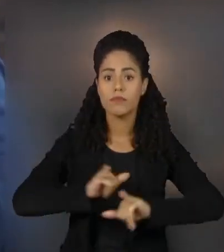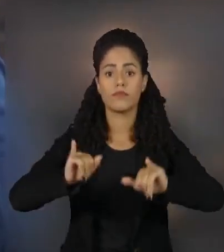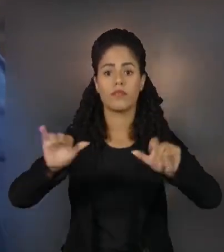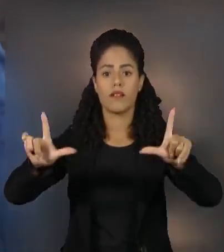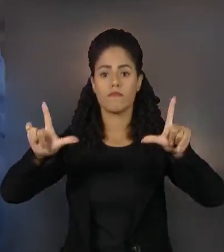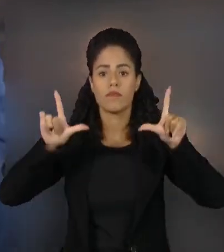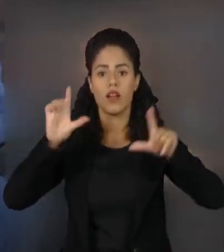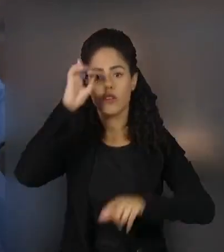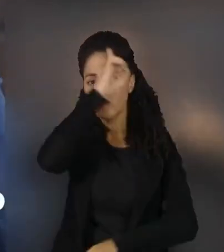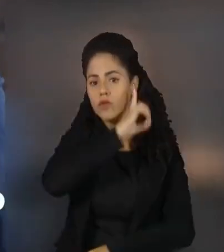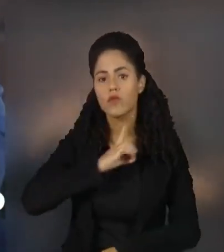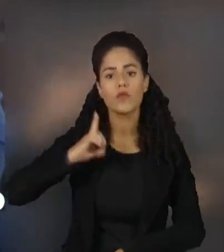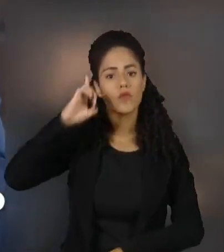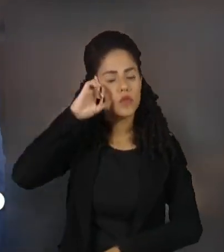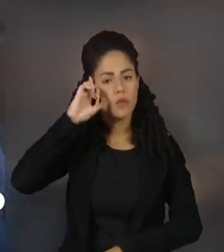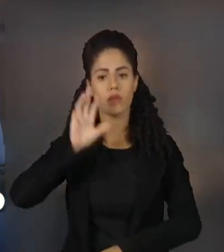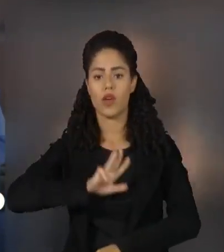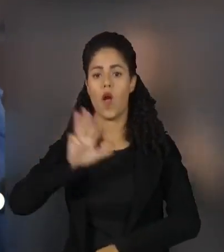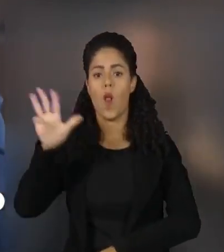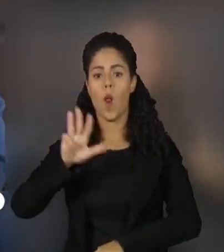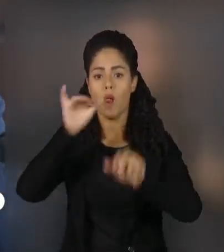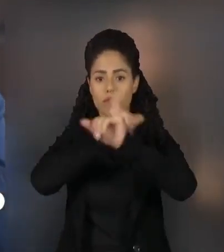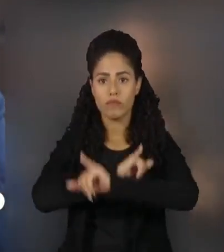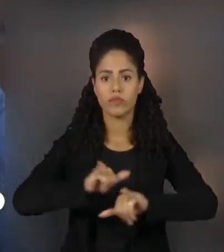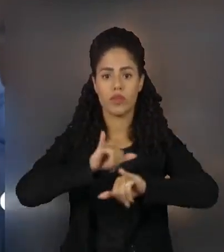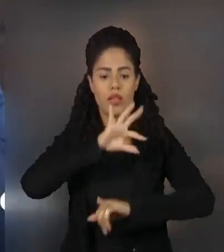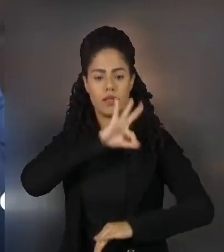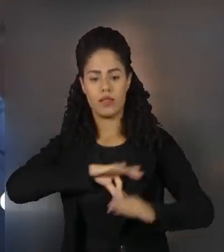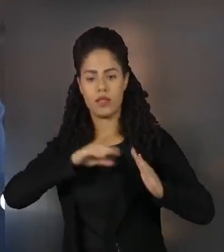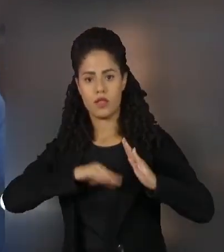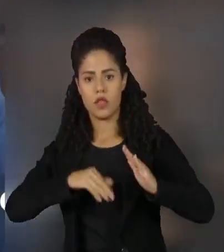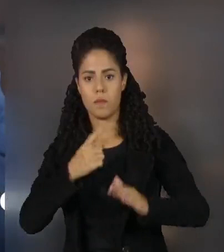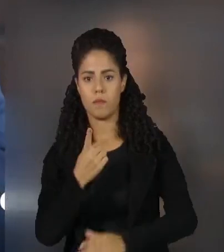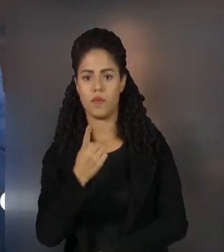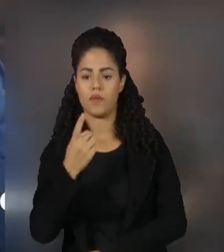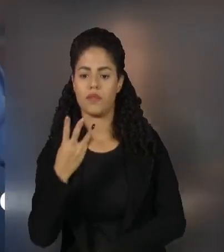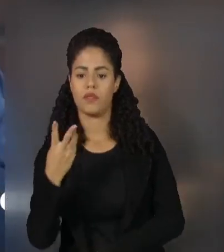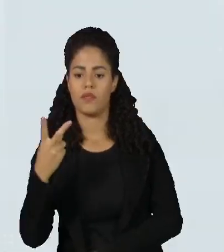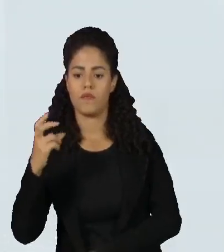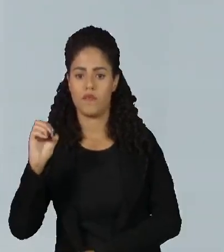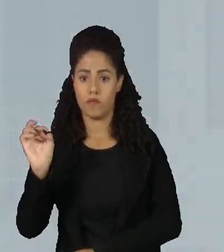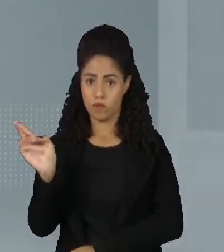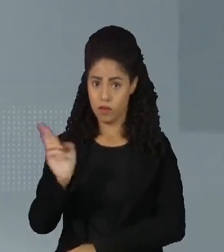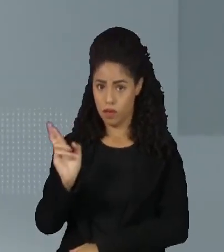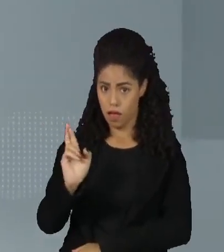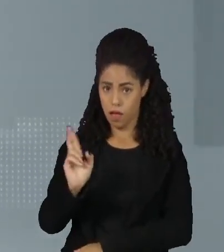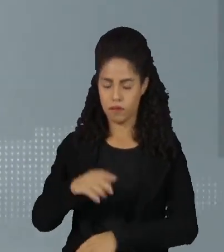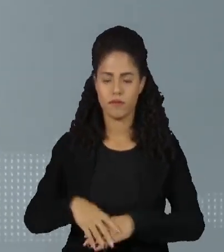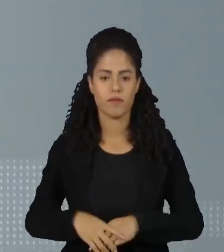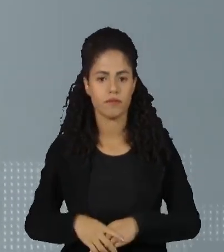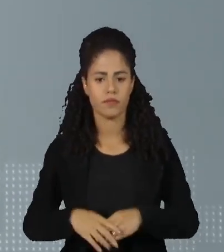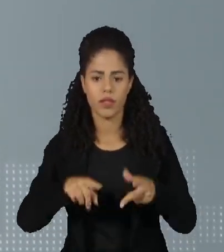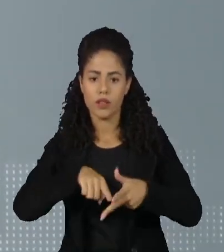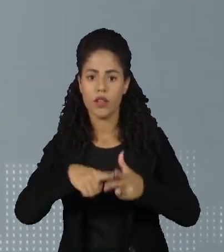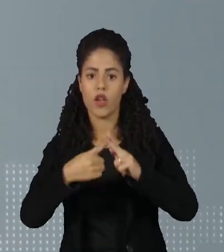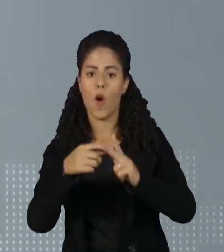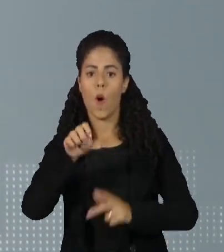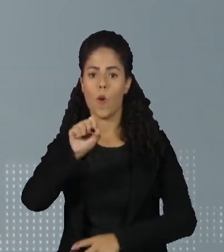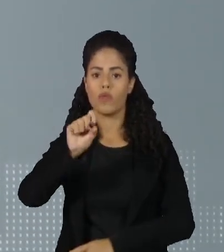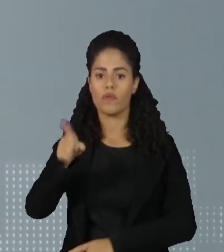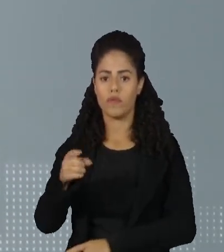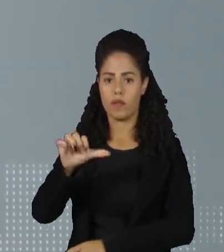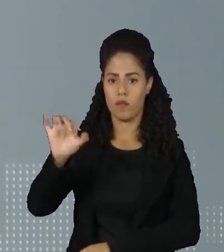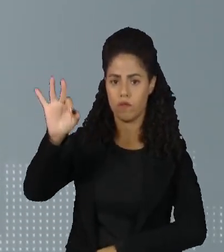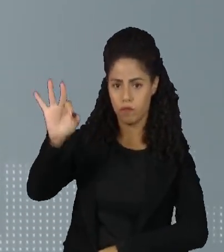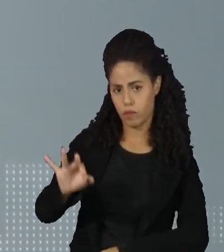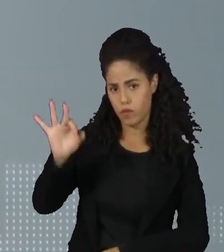neste domingo, Lula anunciou que o valor do salário mínimo agora é de R$ 1.320. O reajuste é de